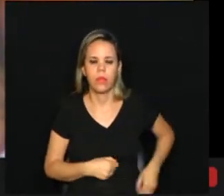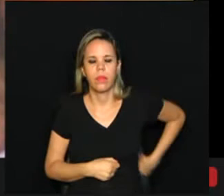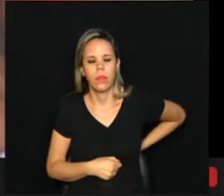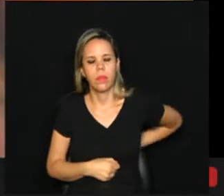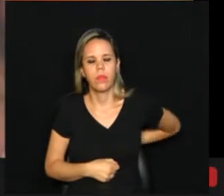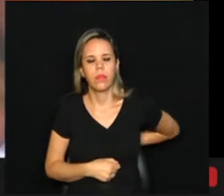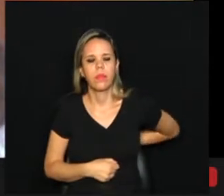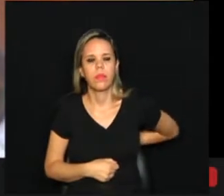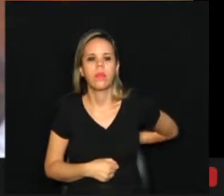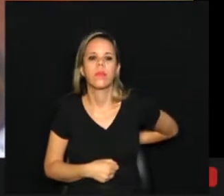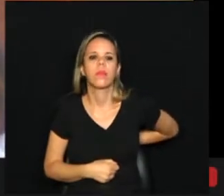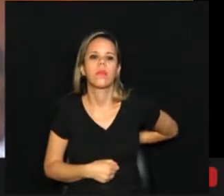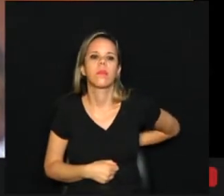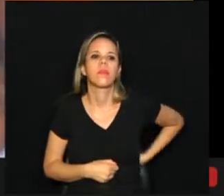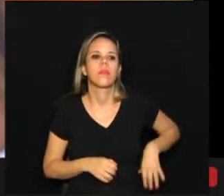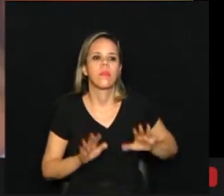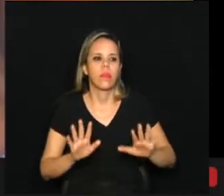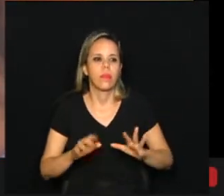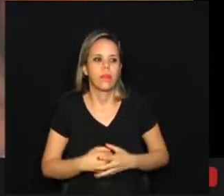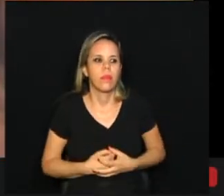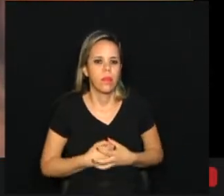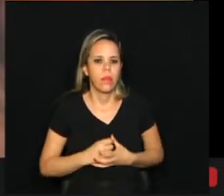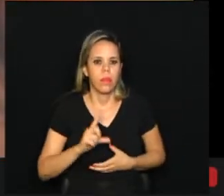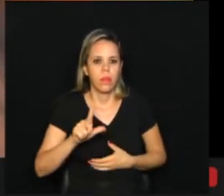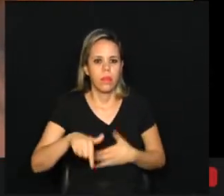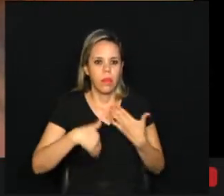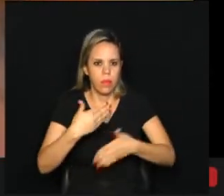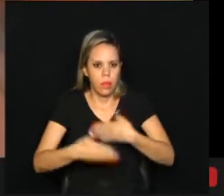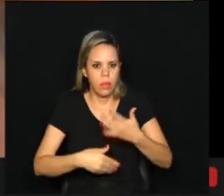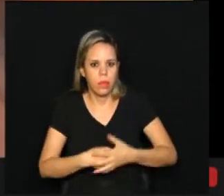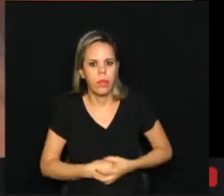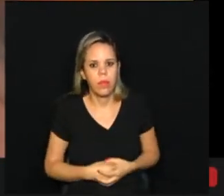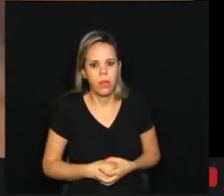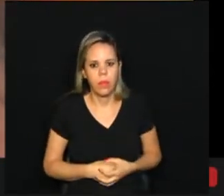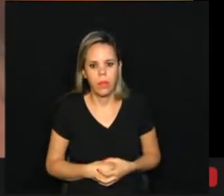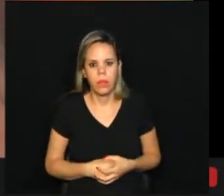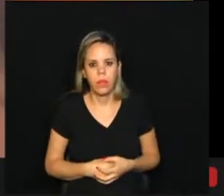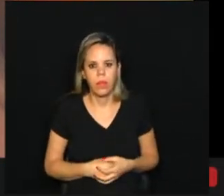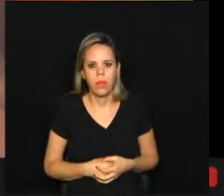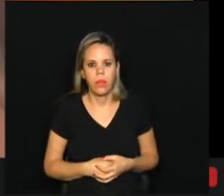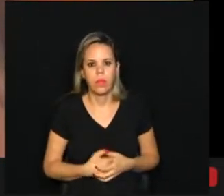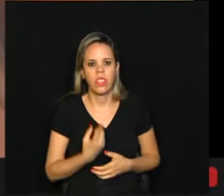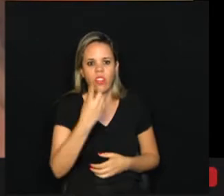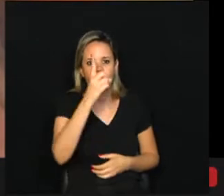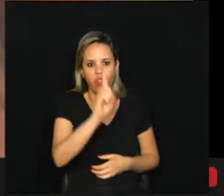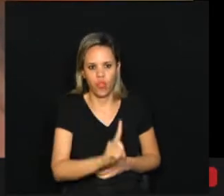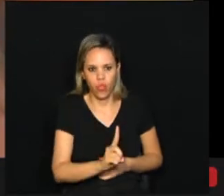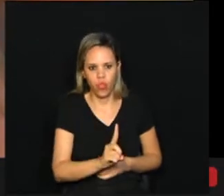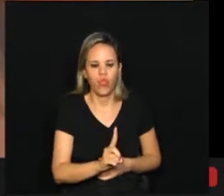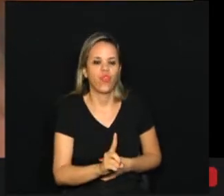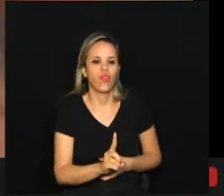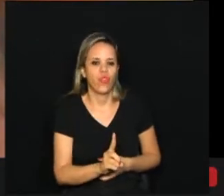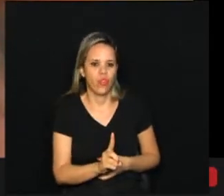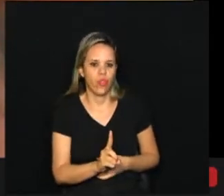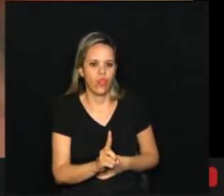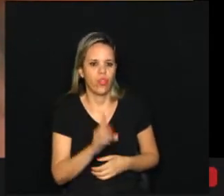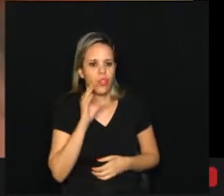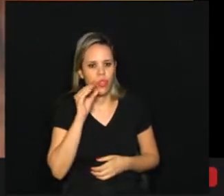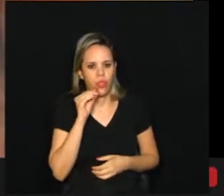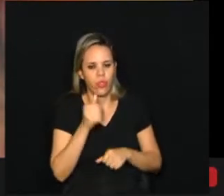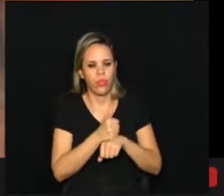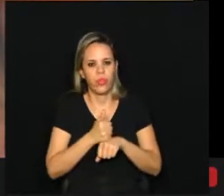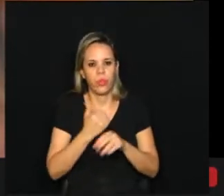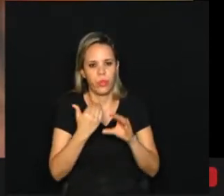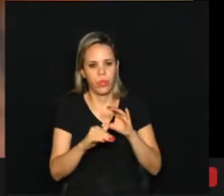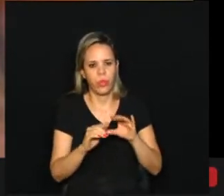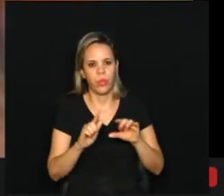desculpas. Entretanto, em seguida, a direção mandou uma mensagem no